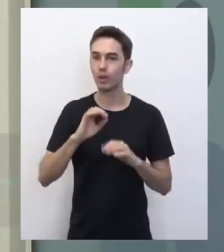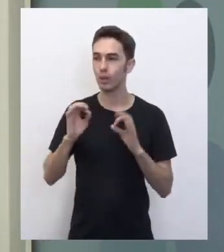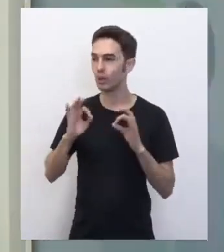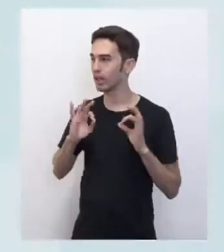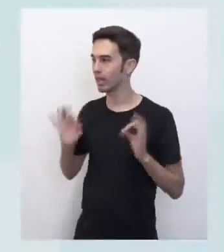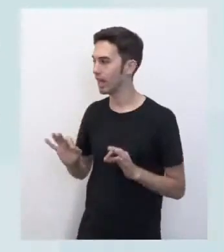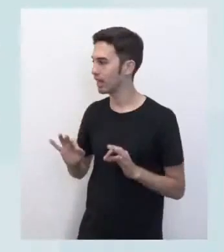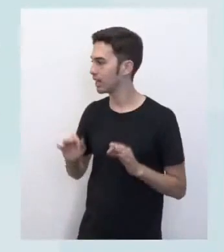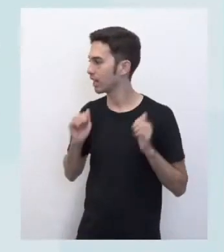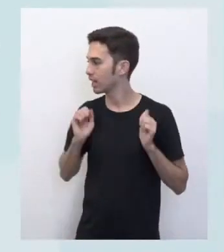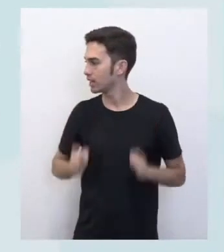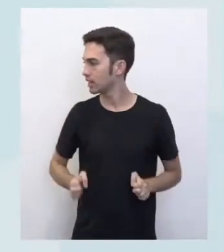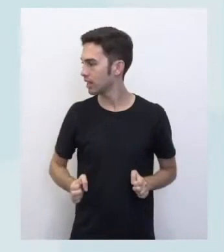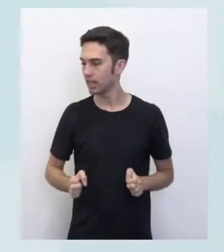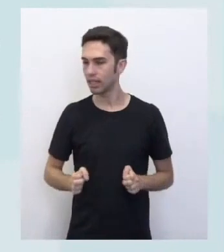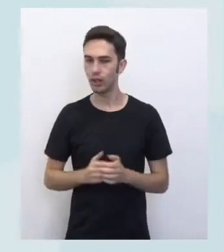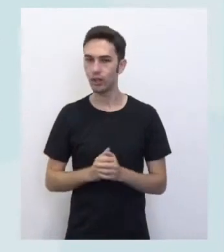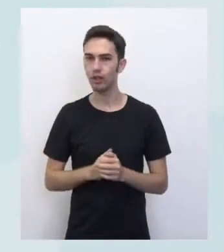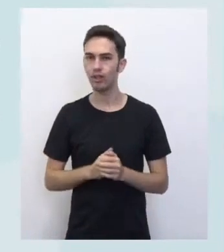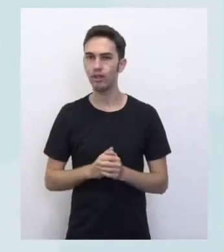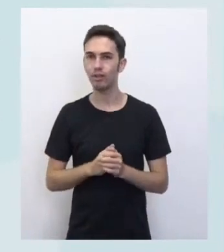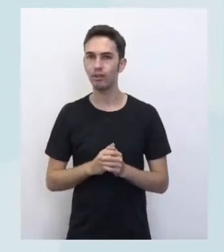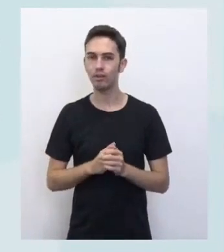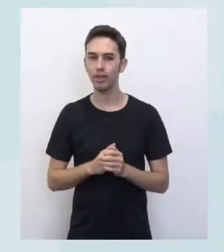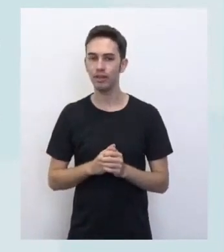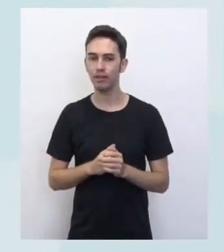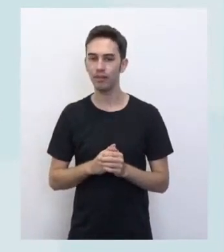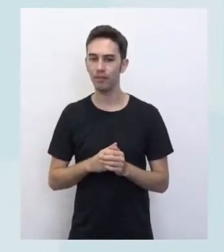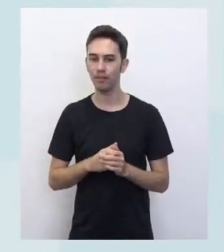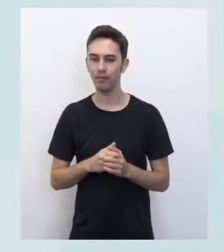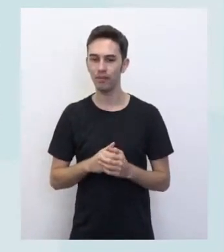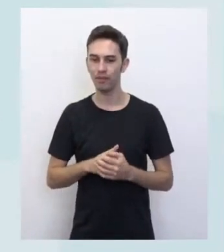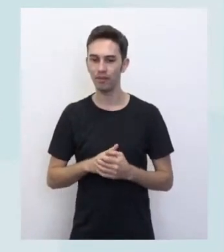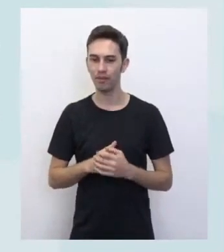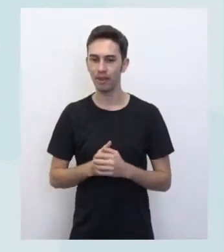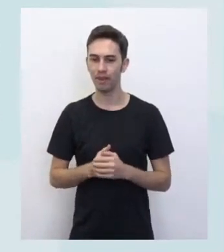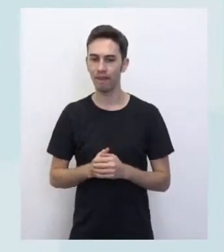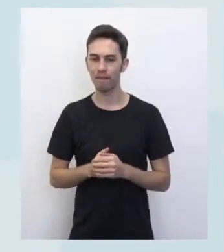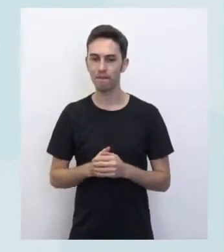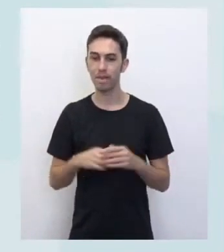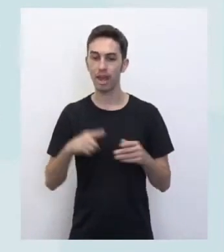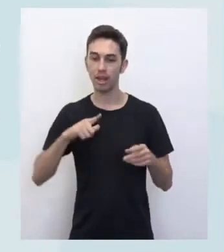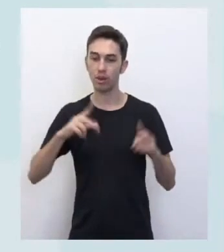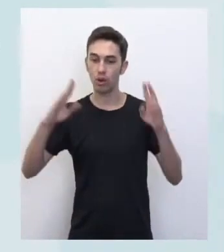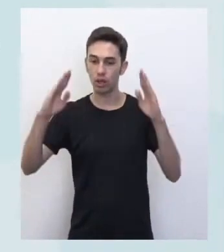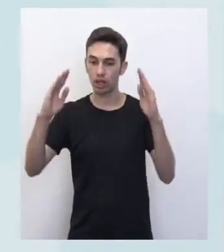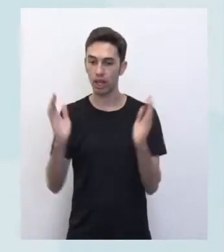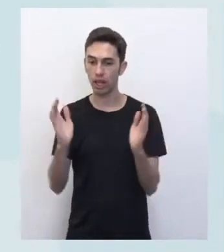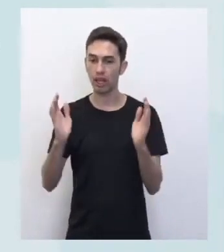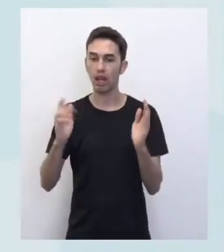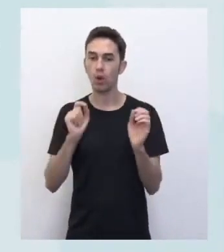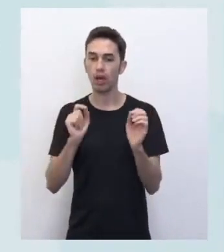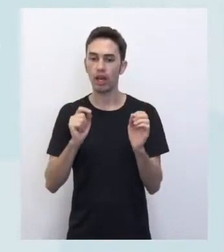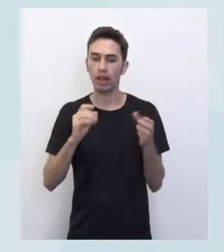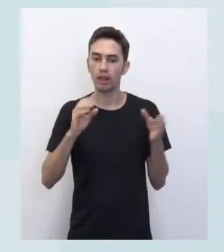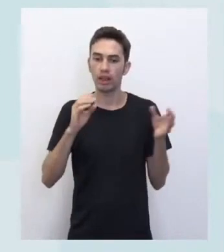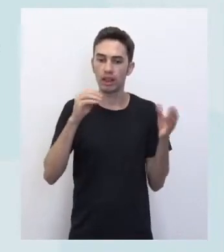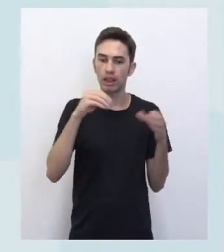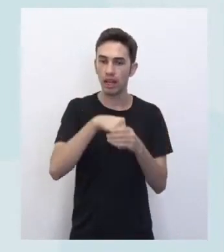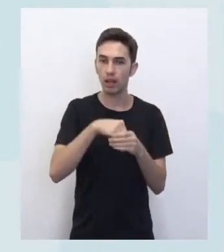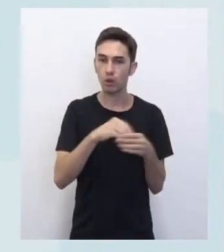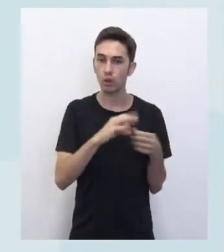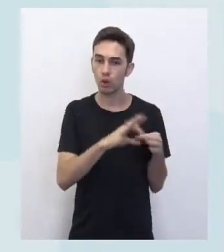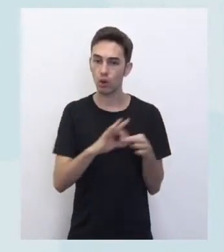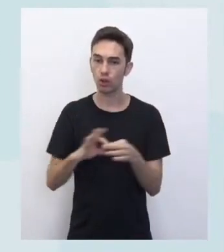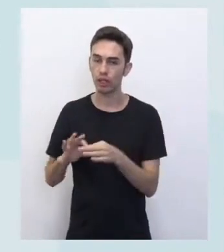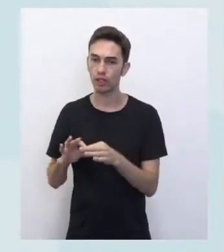os valores. Que obviamente aqui a gente não está falando de valores econômicos, por isso que eu coloquei entre parênteses dentro do contexto da ética. Né? O que